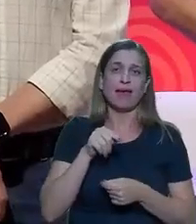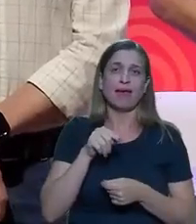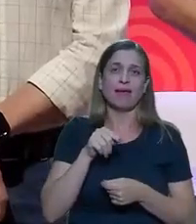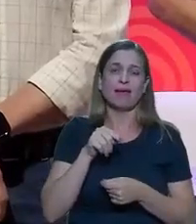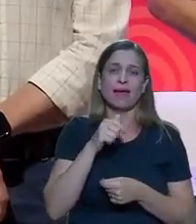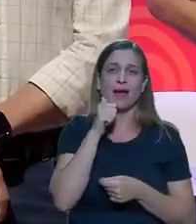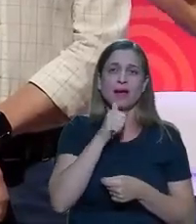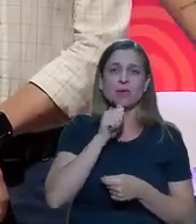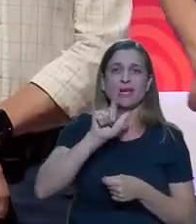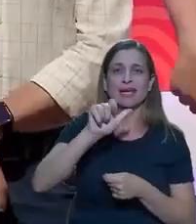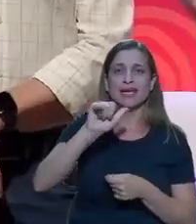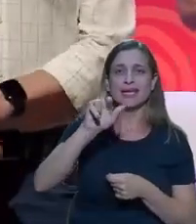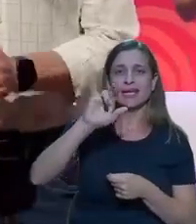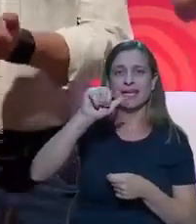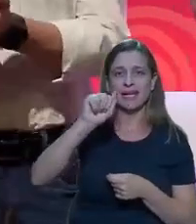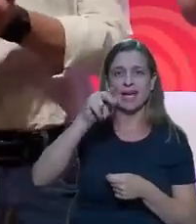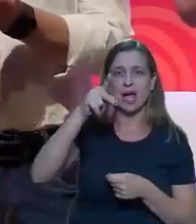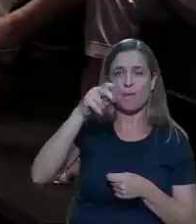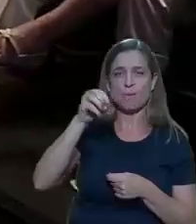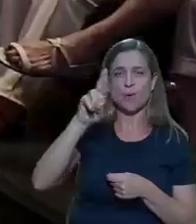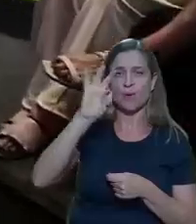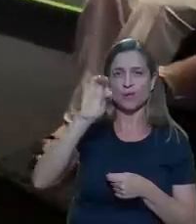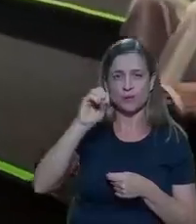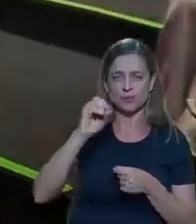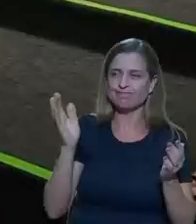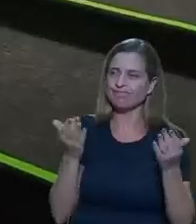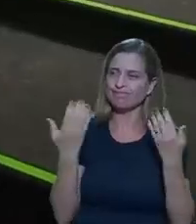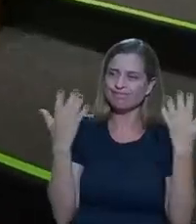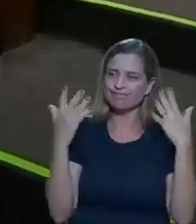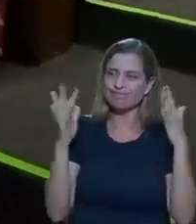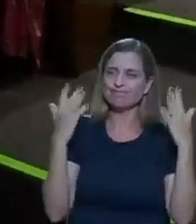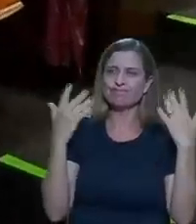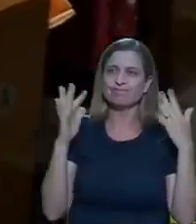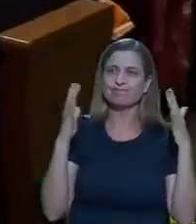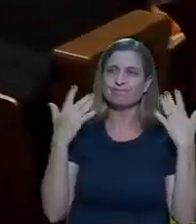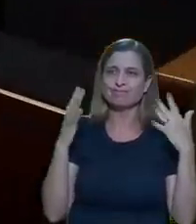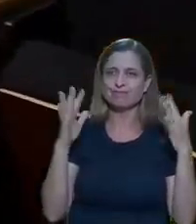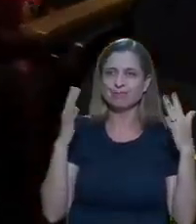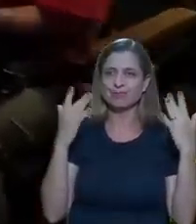agora a gente não bateu palma para a Líria. O que pode, gente?